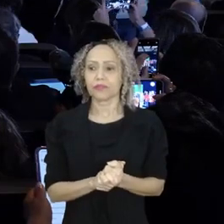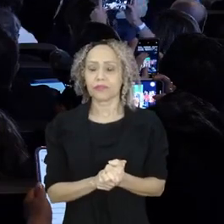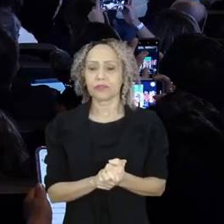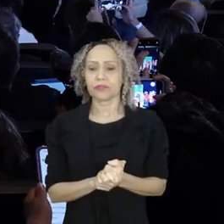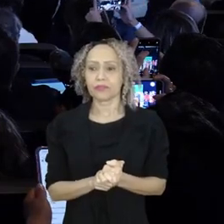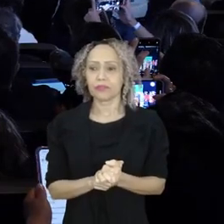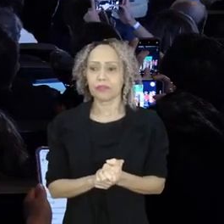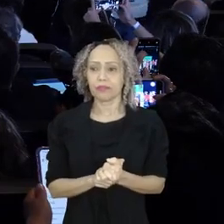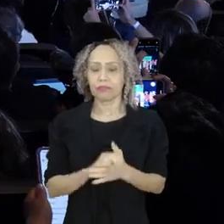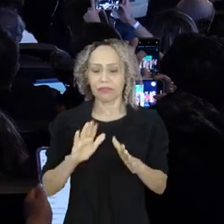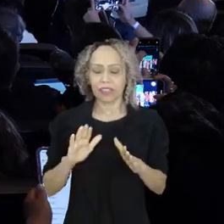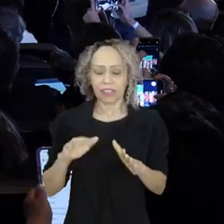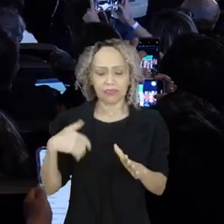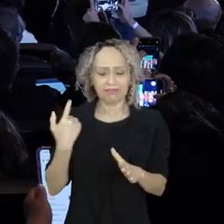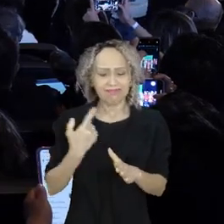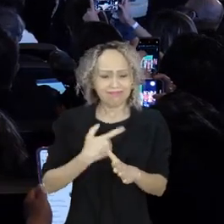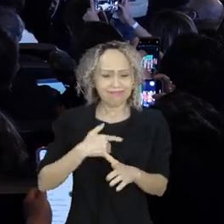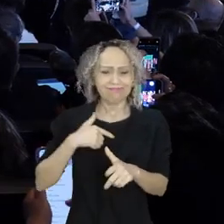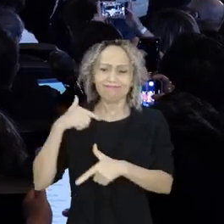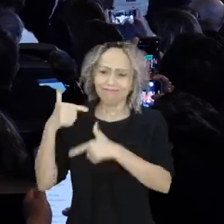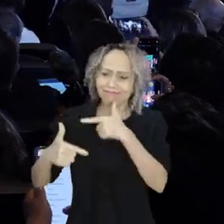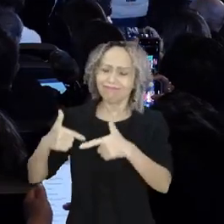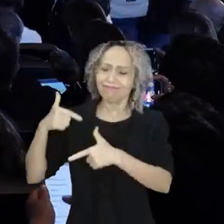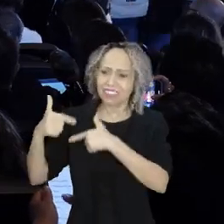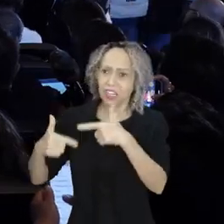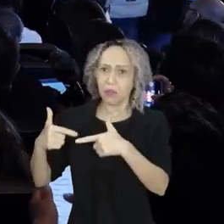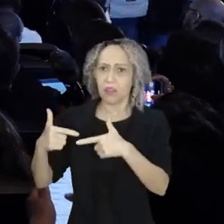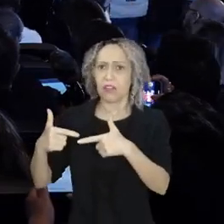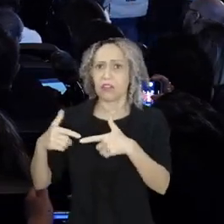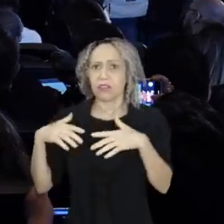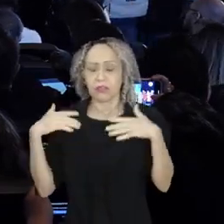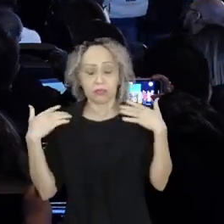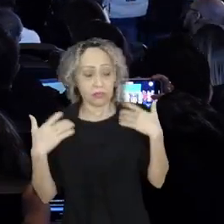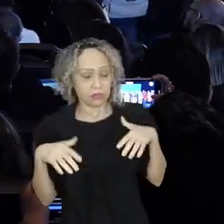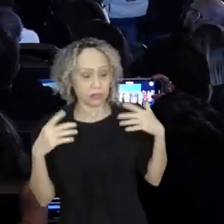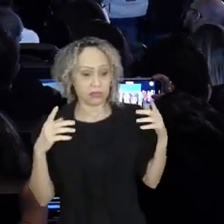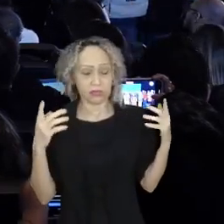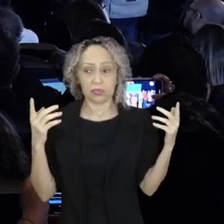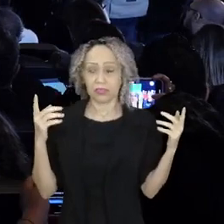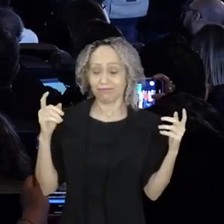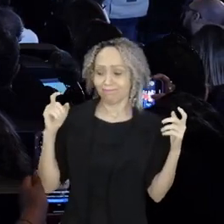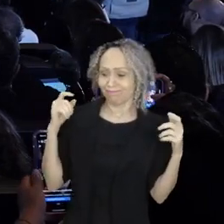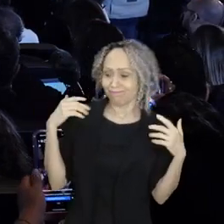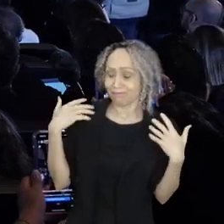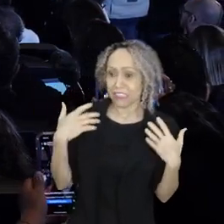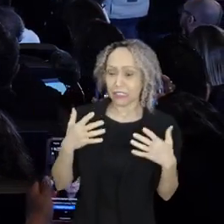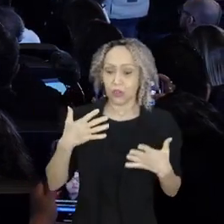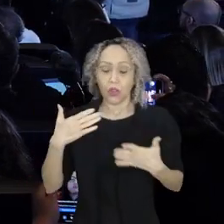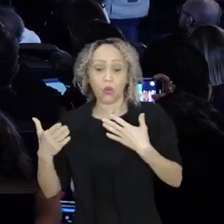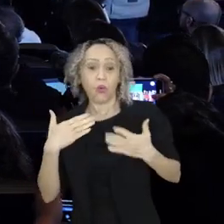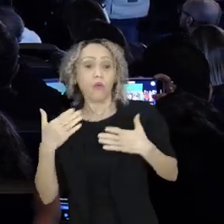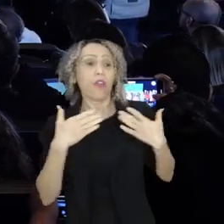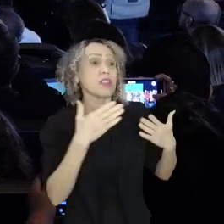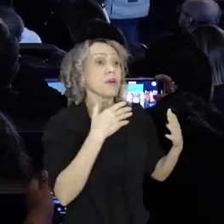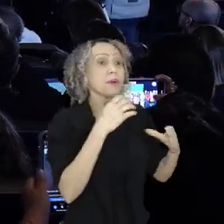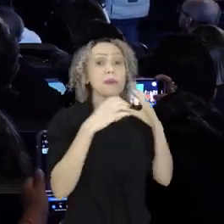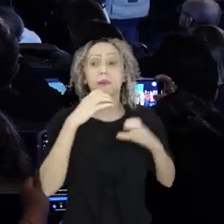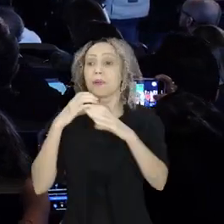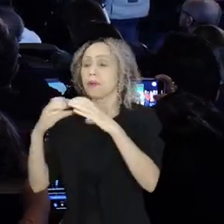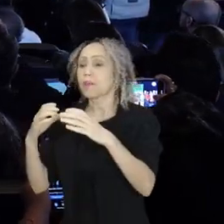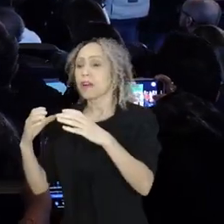Depois de muito trabalho, depois de muita atenção, depois de muita conversa, depois de muitos